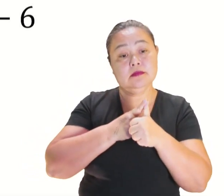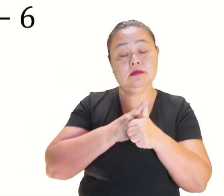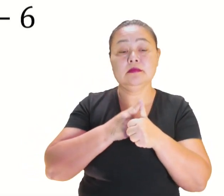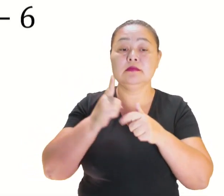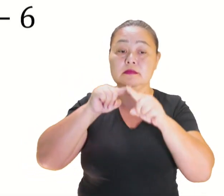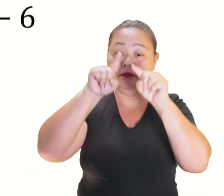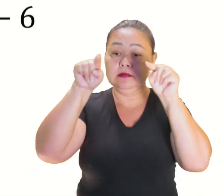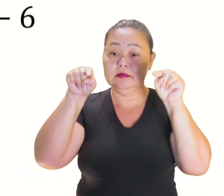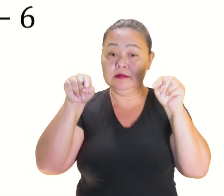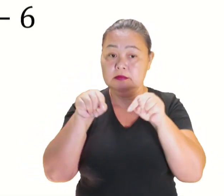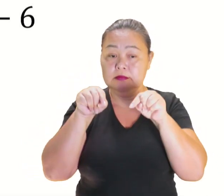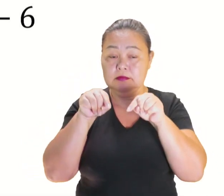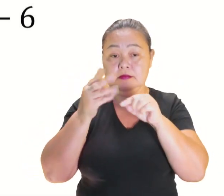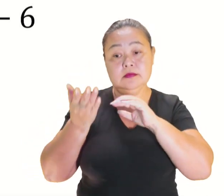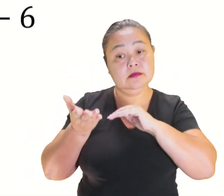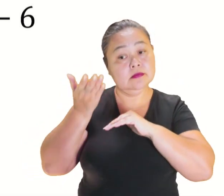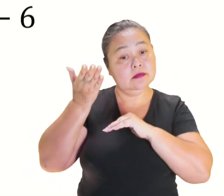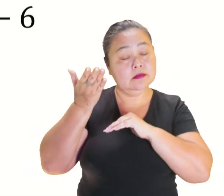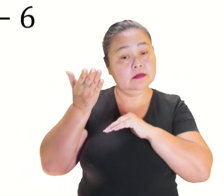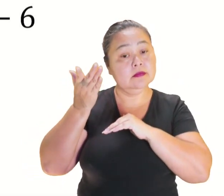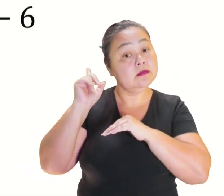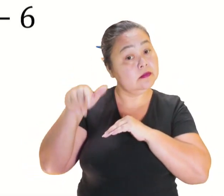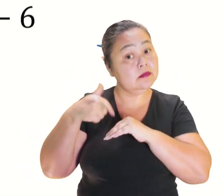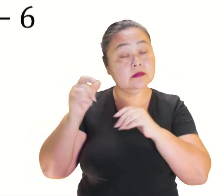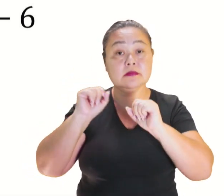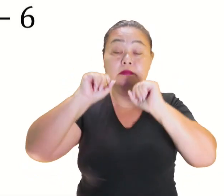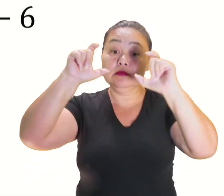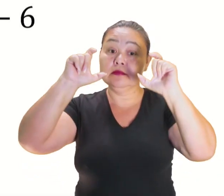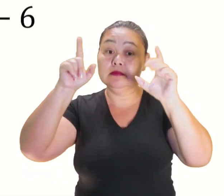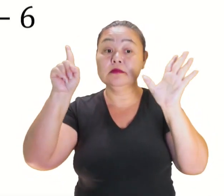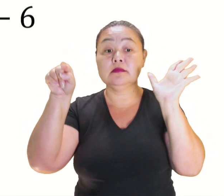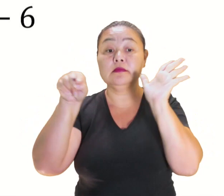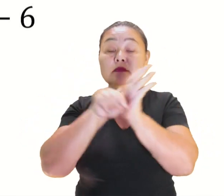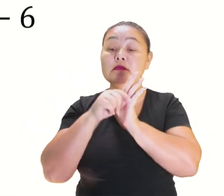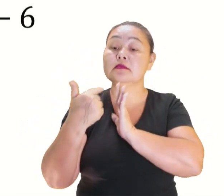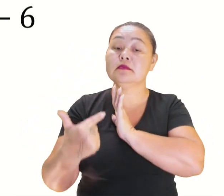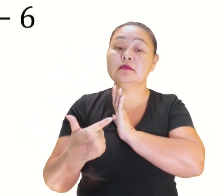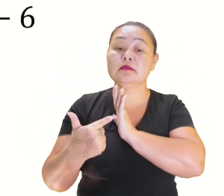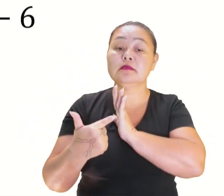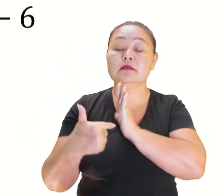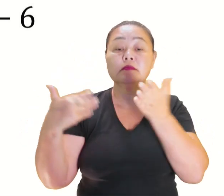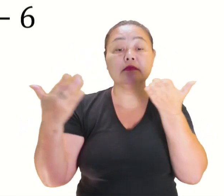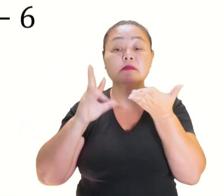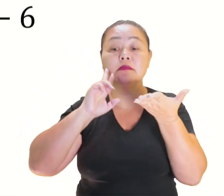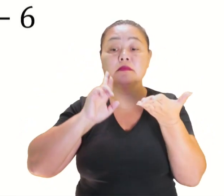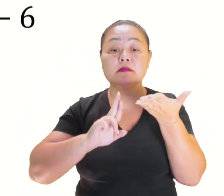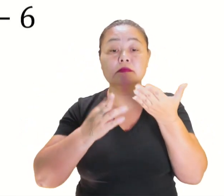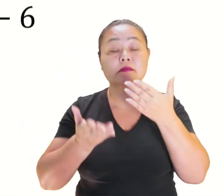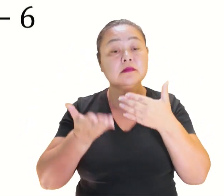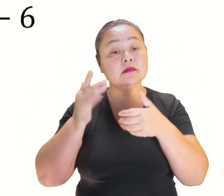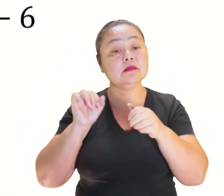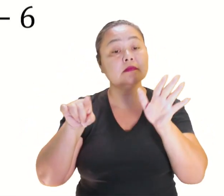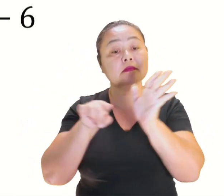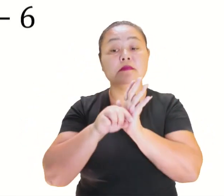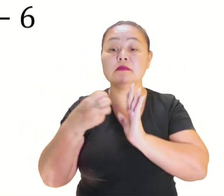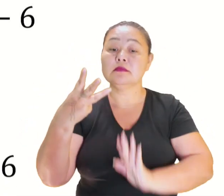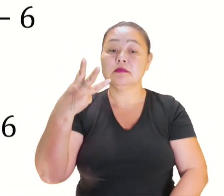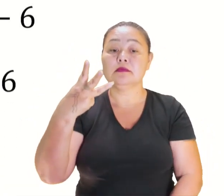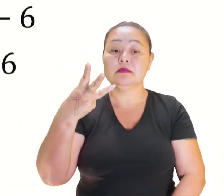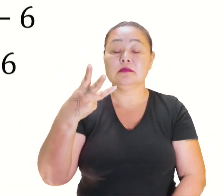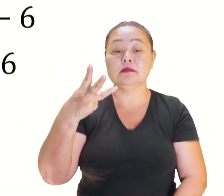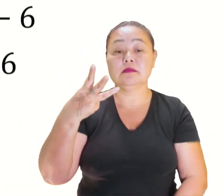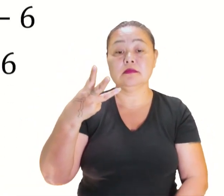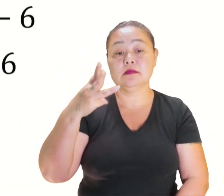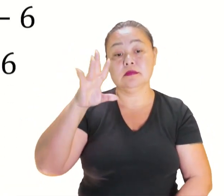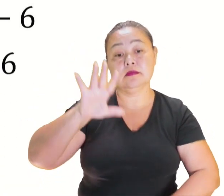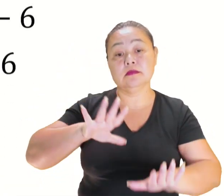as potências, né? Isso. Né? Preste atenção no menos 2, onde ele foi colocado, e agora vamos resolver a potência. Menos 2 ao cubo.